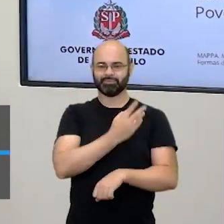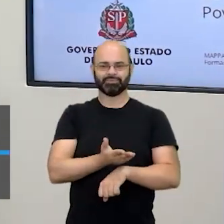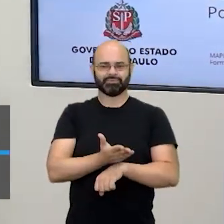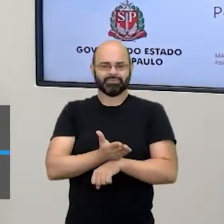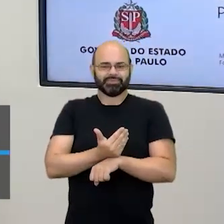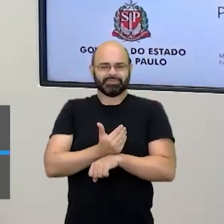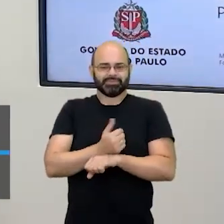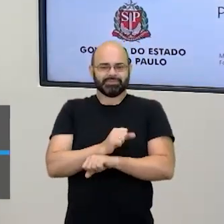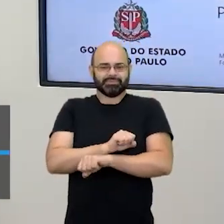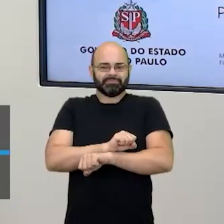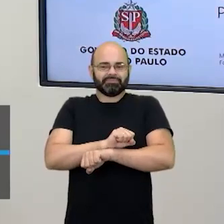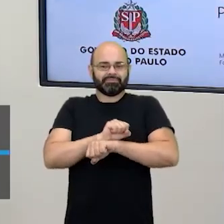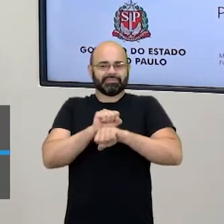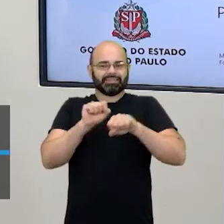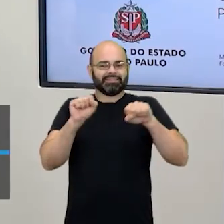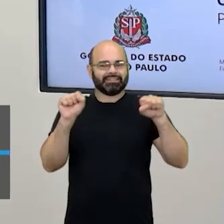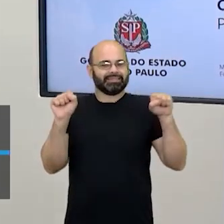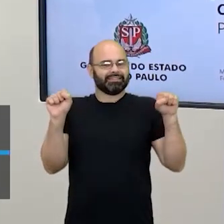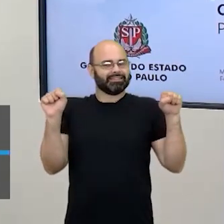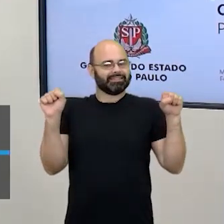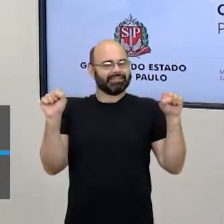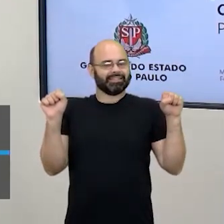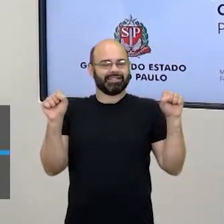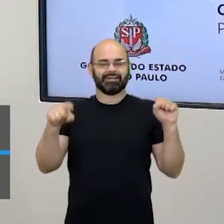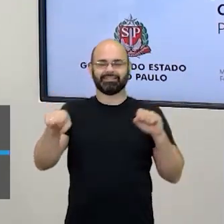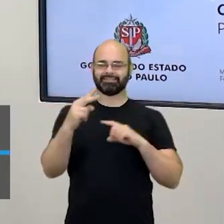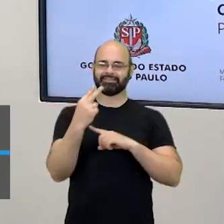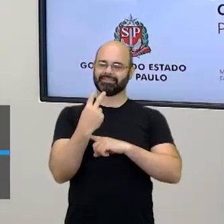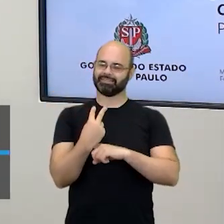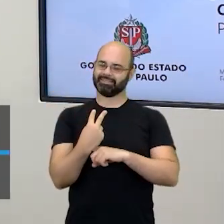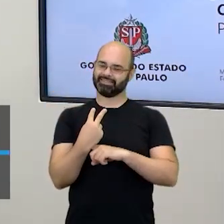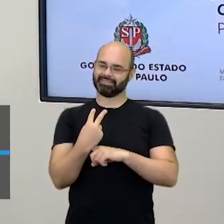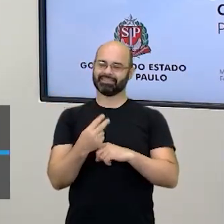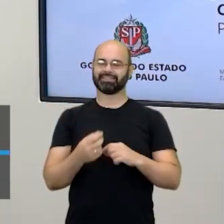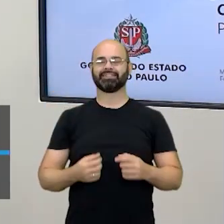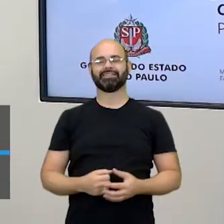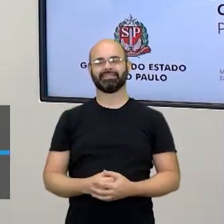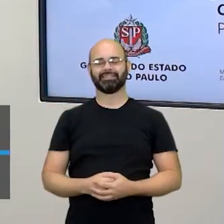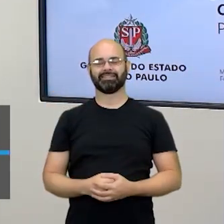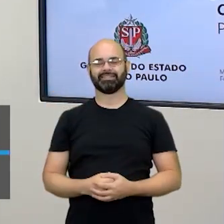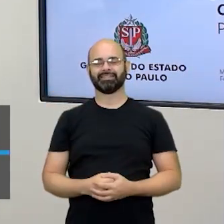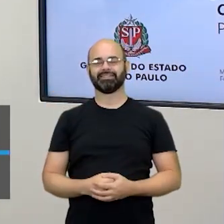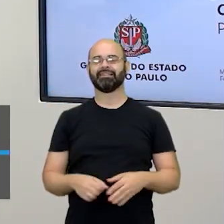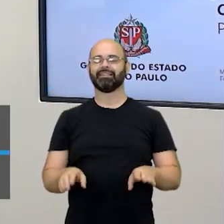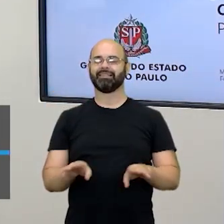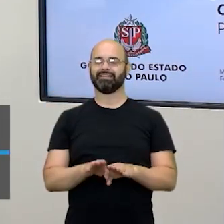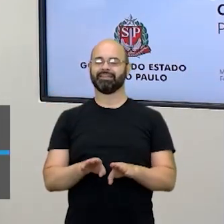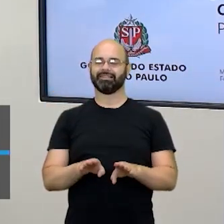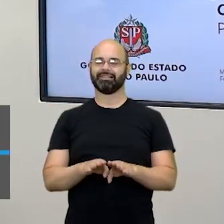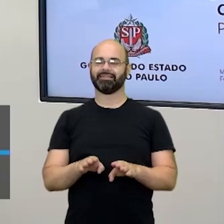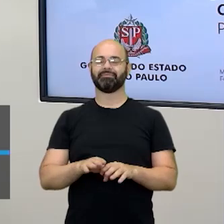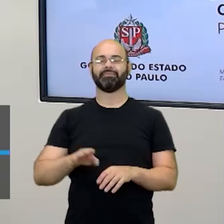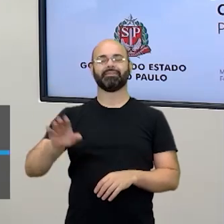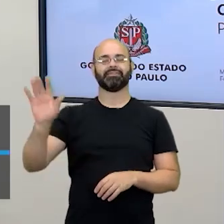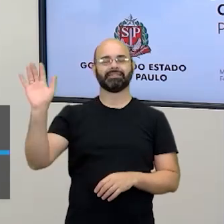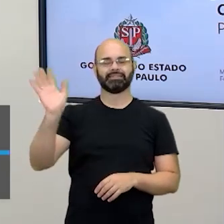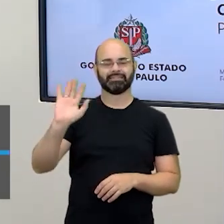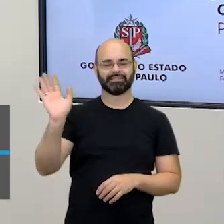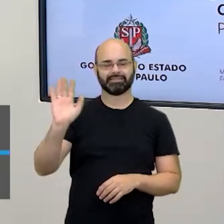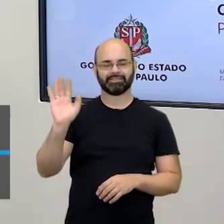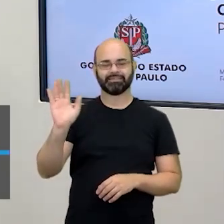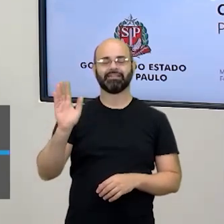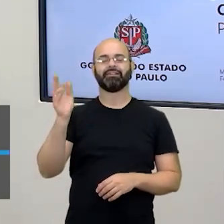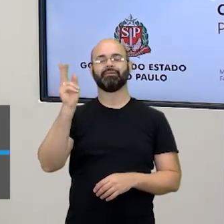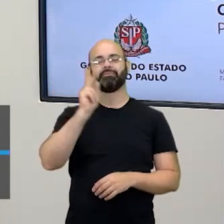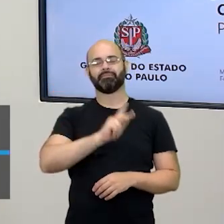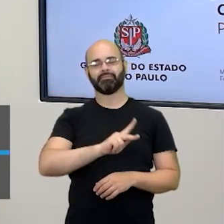na gente. E mais especificamente ainda, um salve especial para os professores e